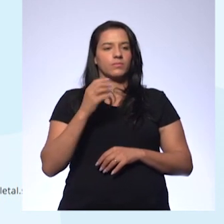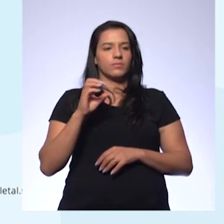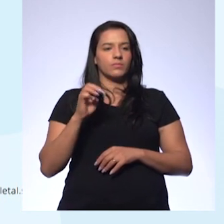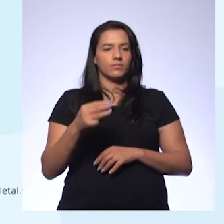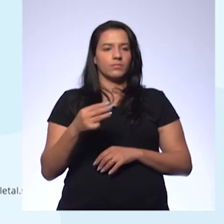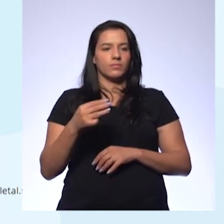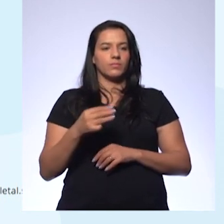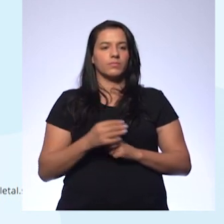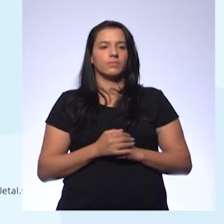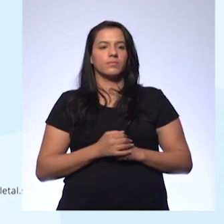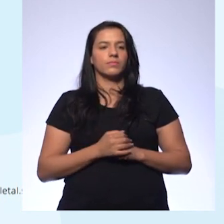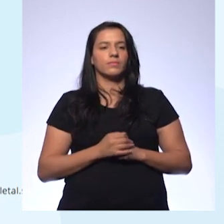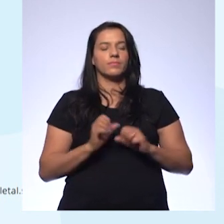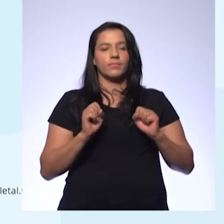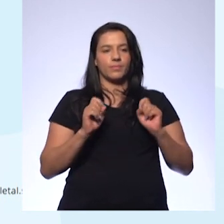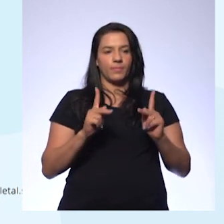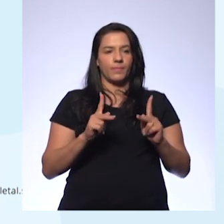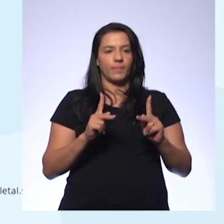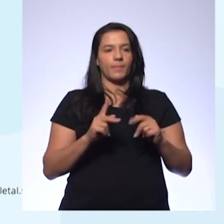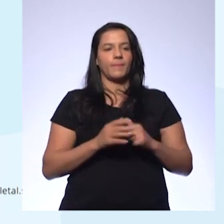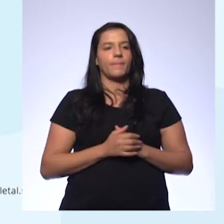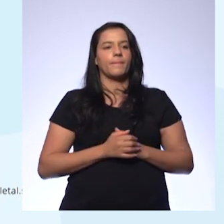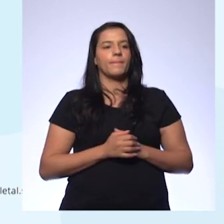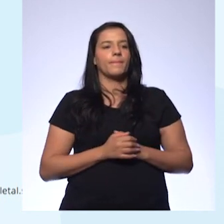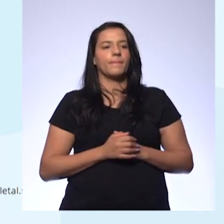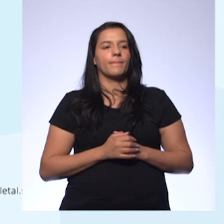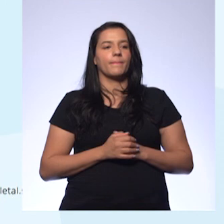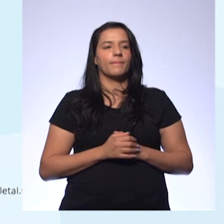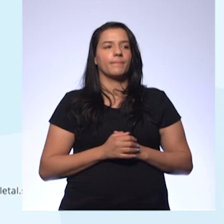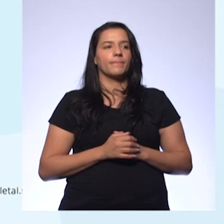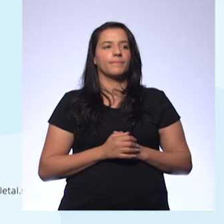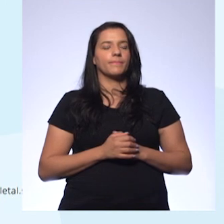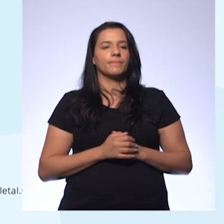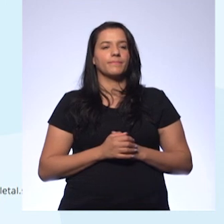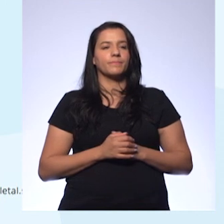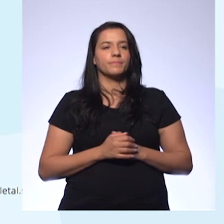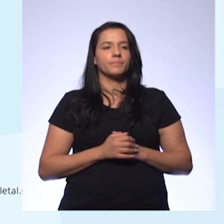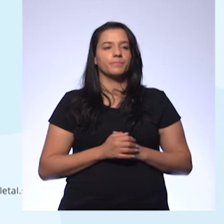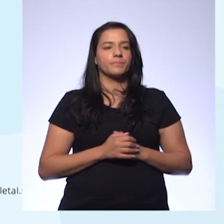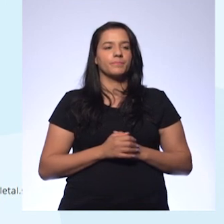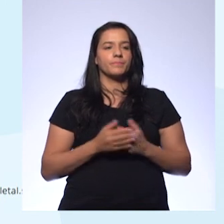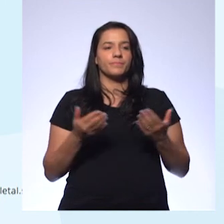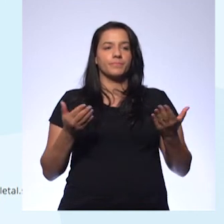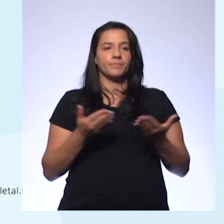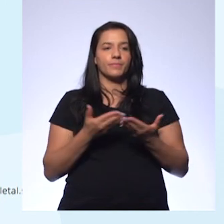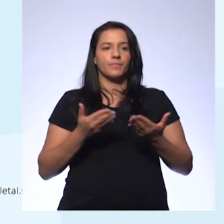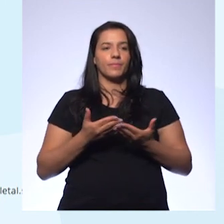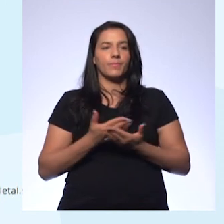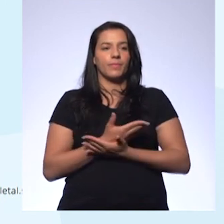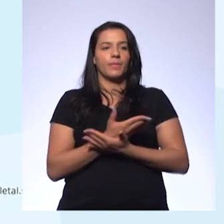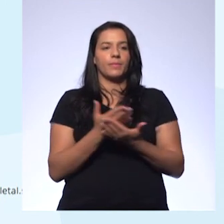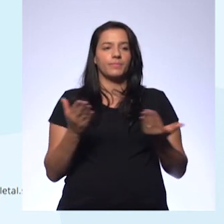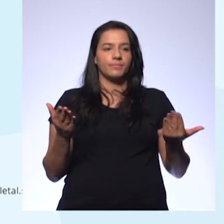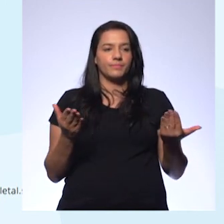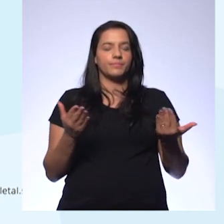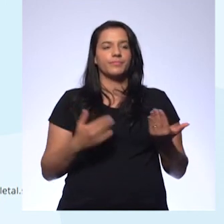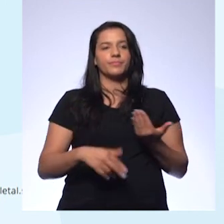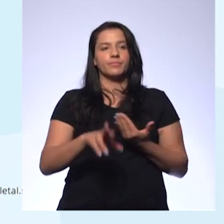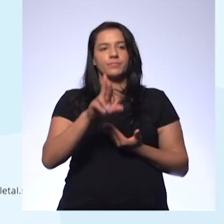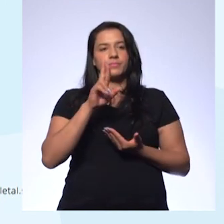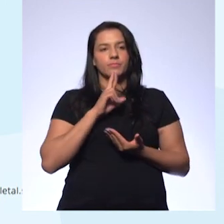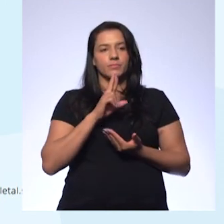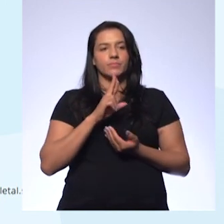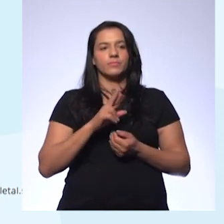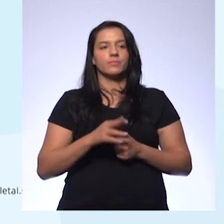C3OC3. Tudo bem? Perfeito, pessoal? Aí eu quero que vocês me